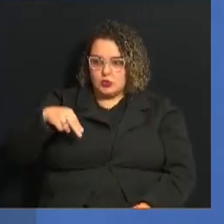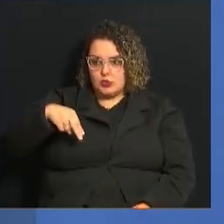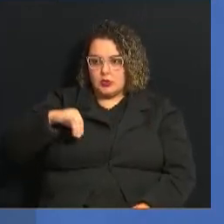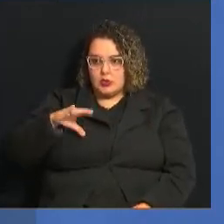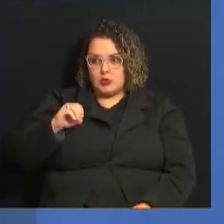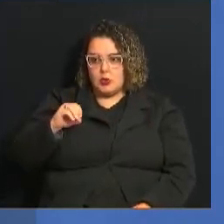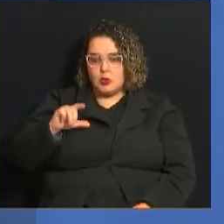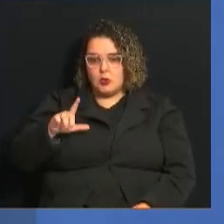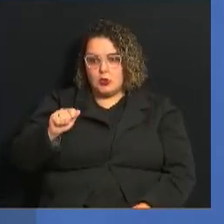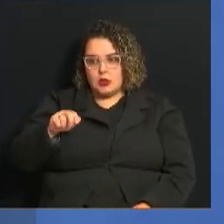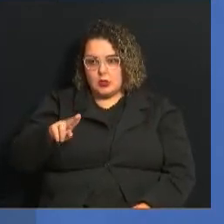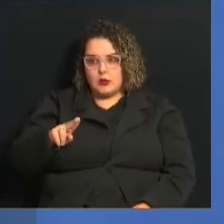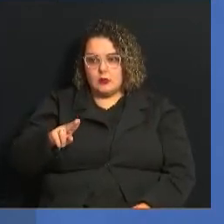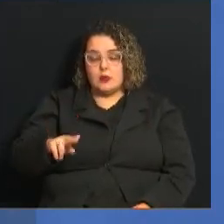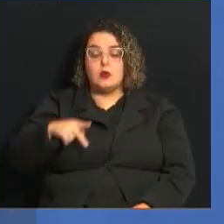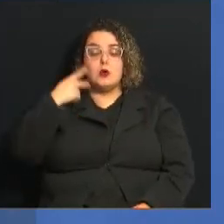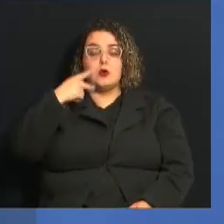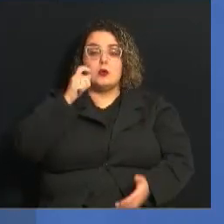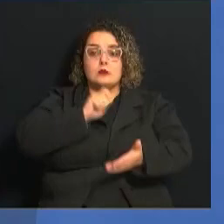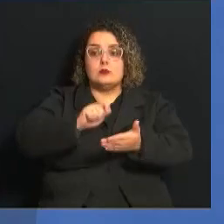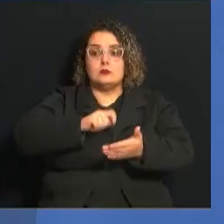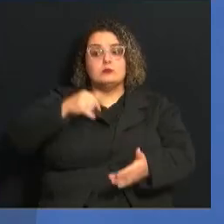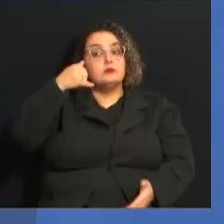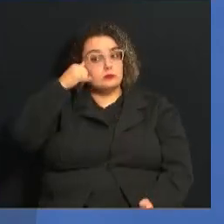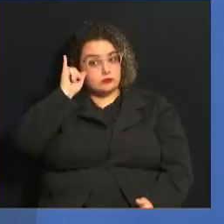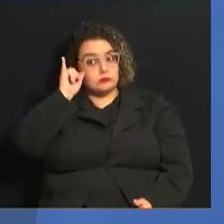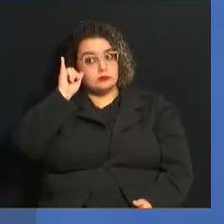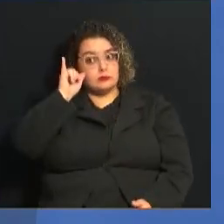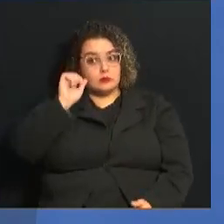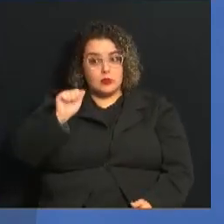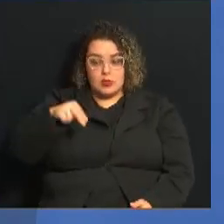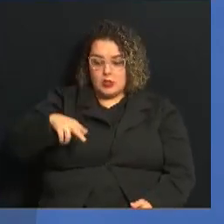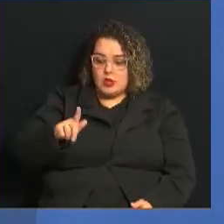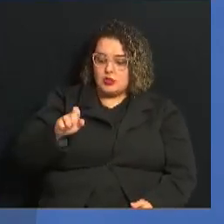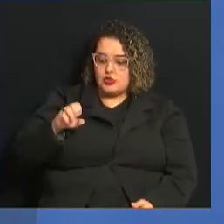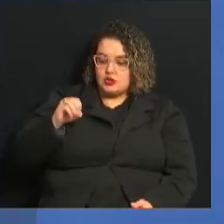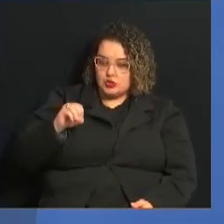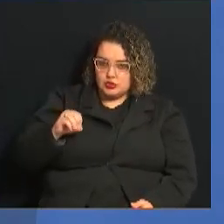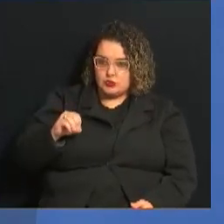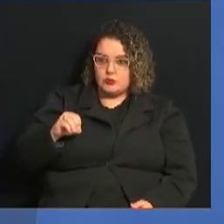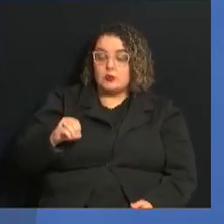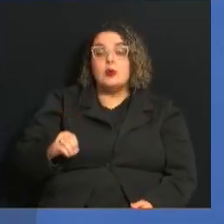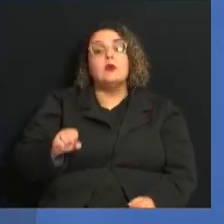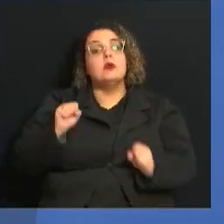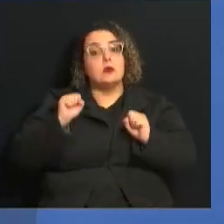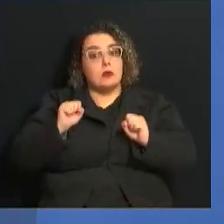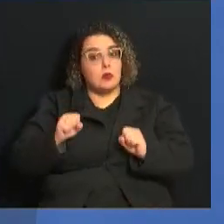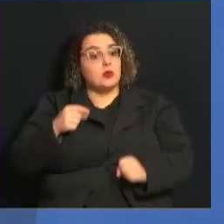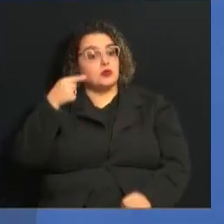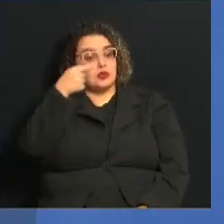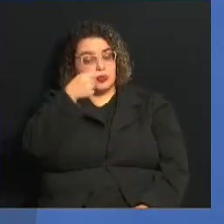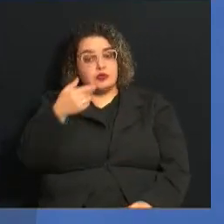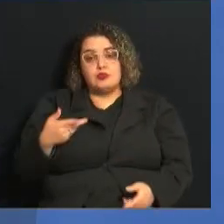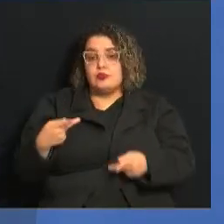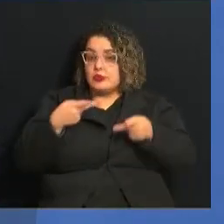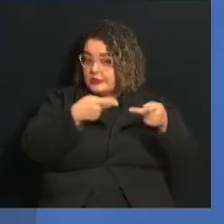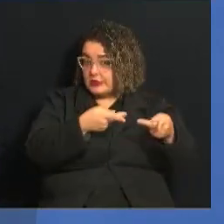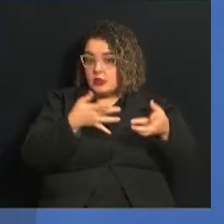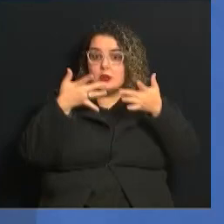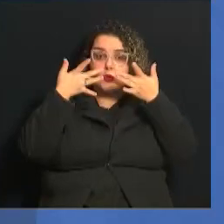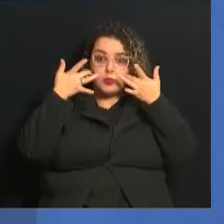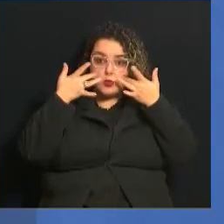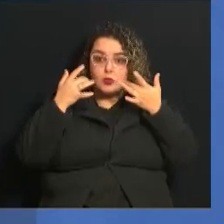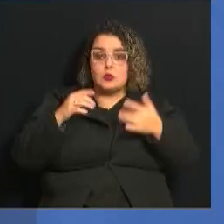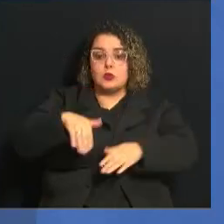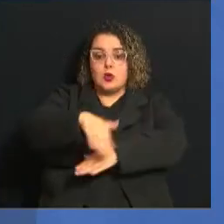autoria do vereador Paulo Búfalo o homenageado será Ângelo colombario você pode ir até o teatro Bento Quirino e fica na